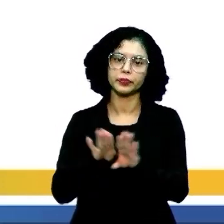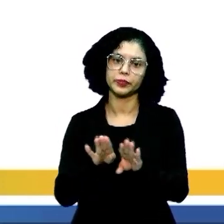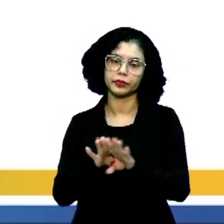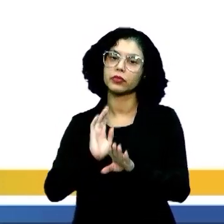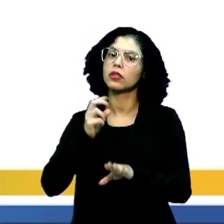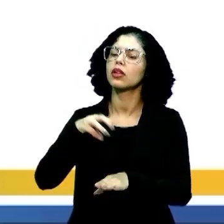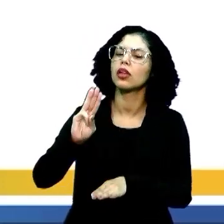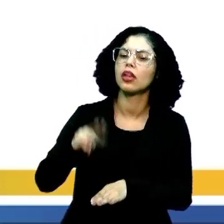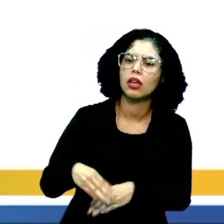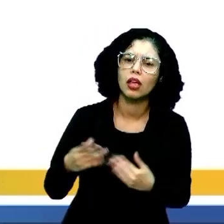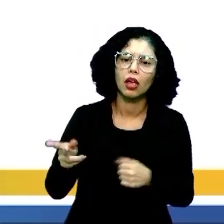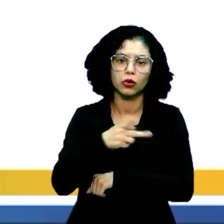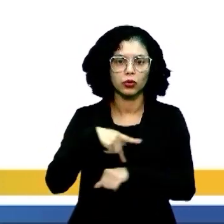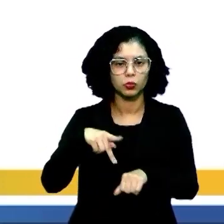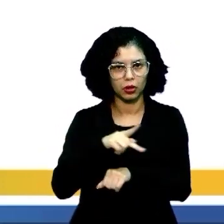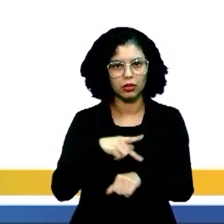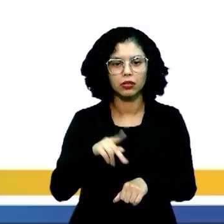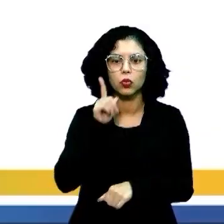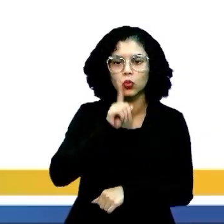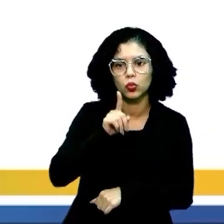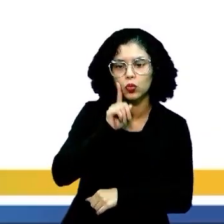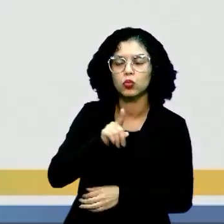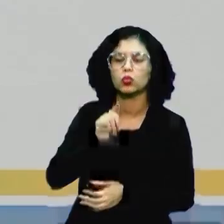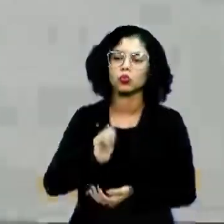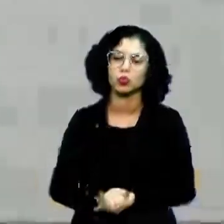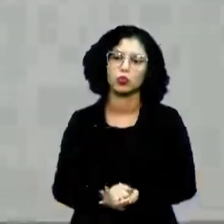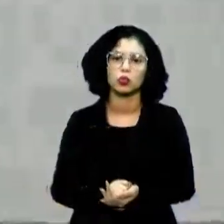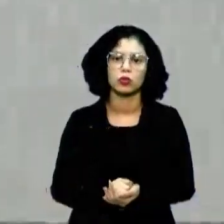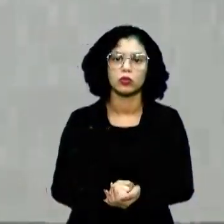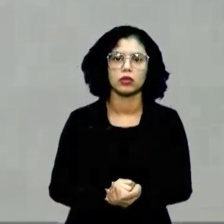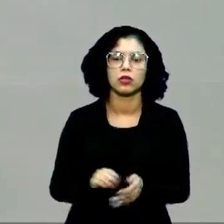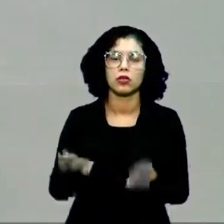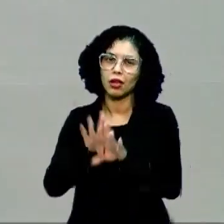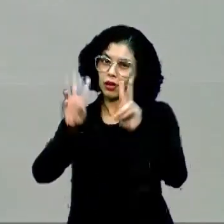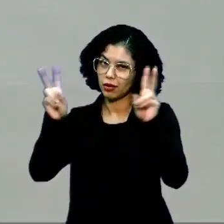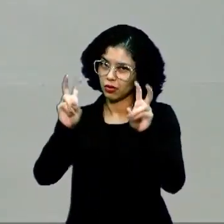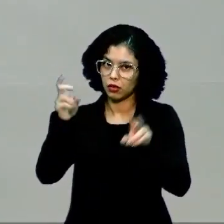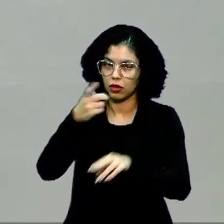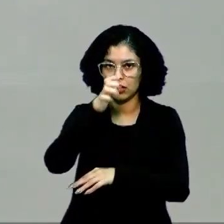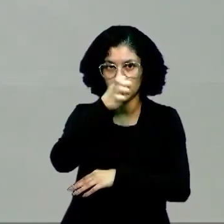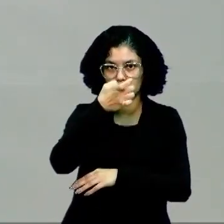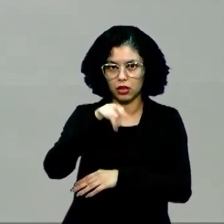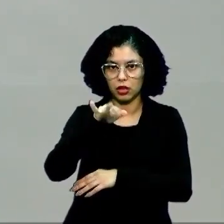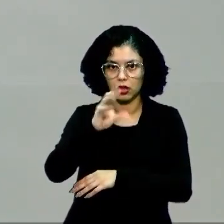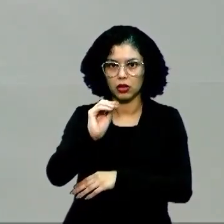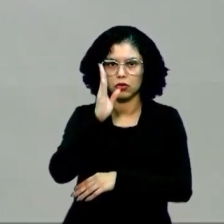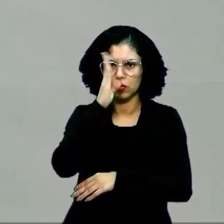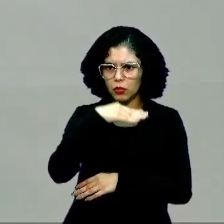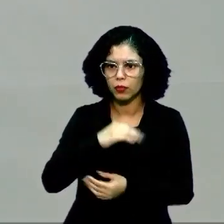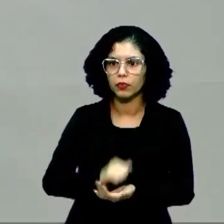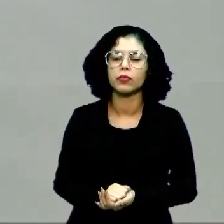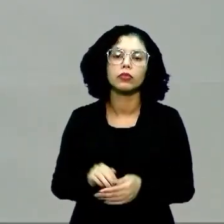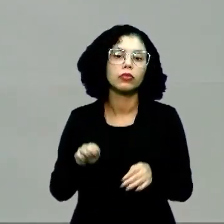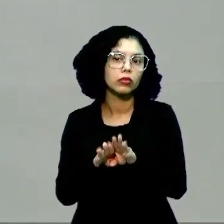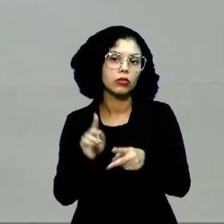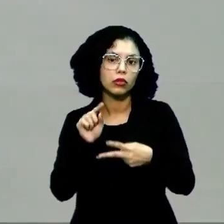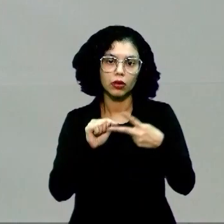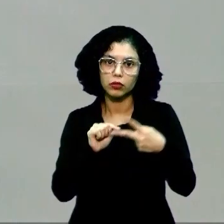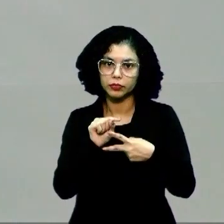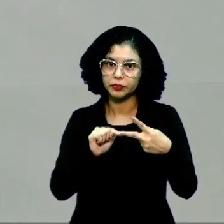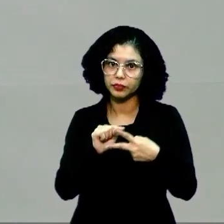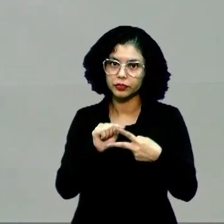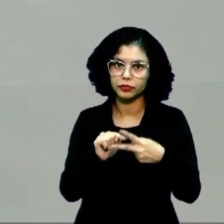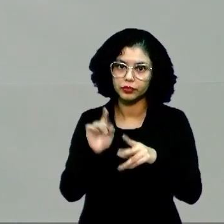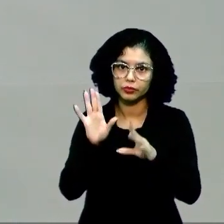quem eram os países que os Estados Unidos intitularam aí como eixo do mal? A gente tem dois países